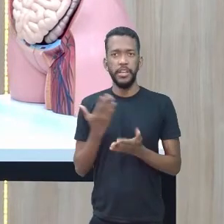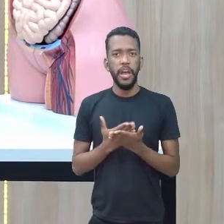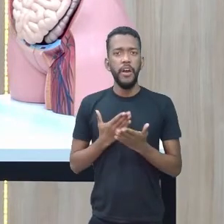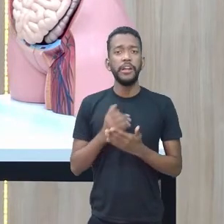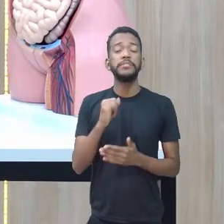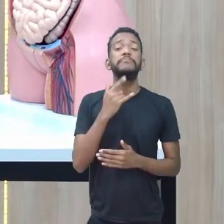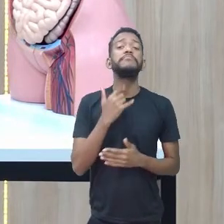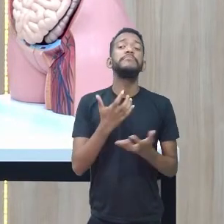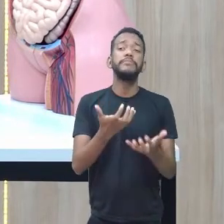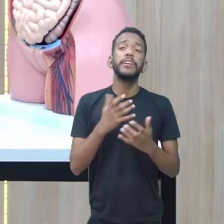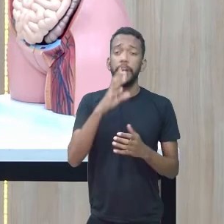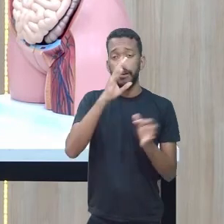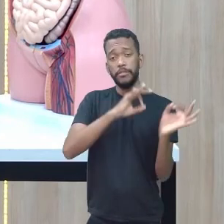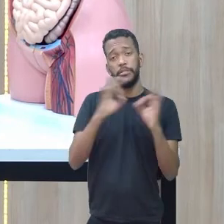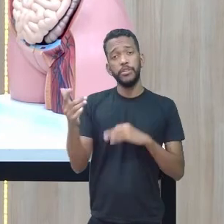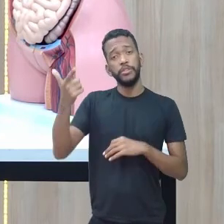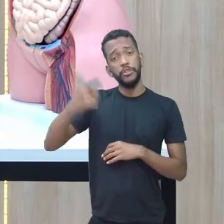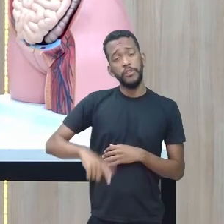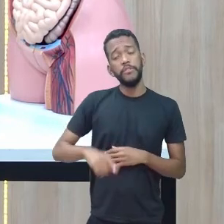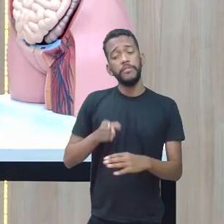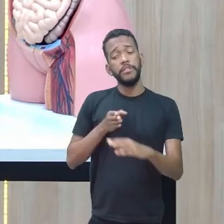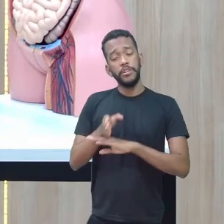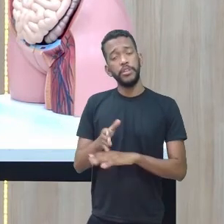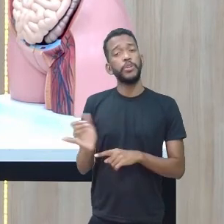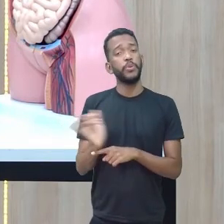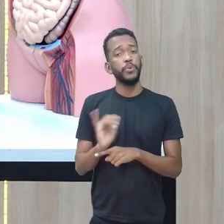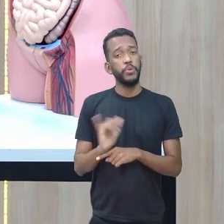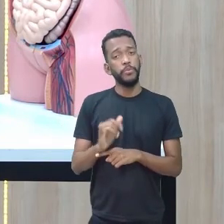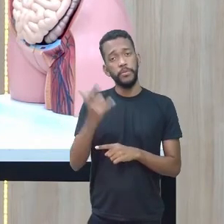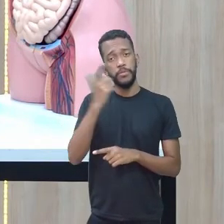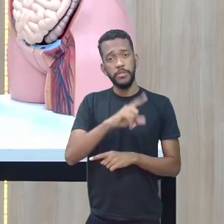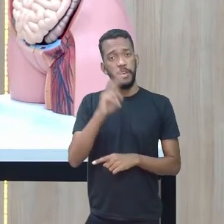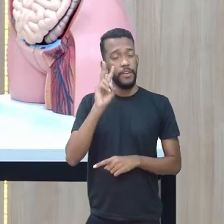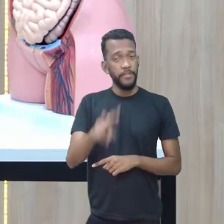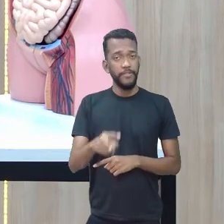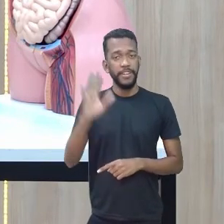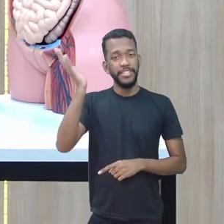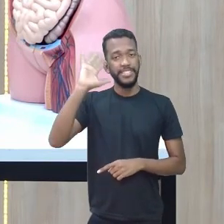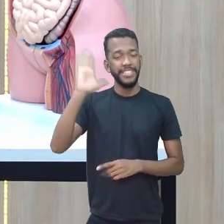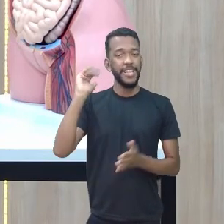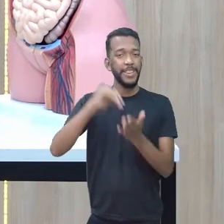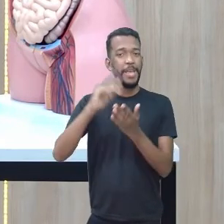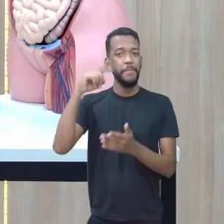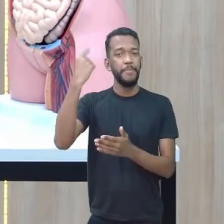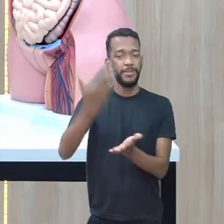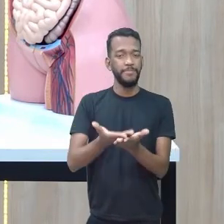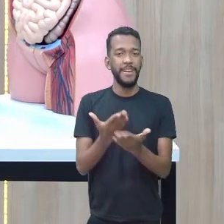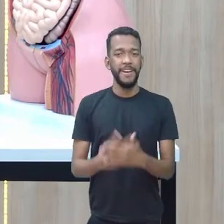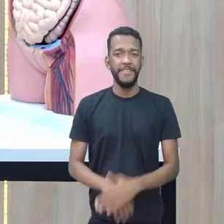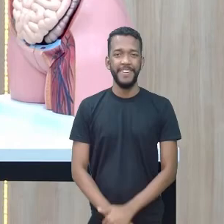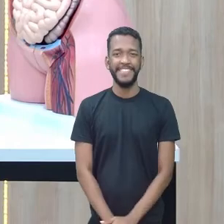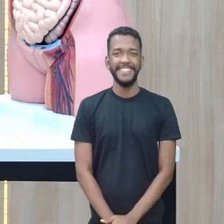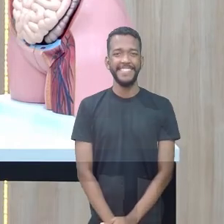quer assistir, sabe, de novo, vai lá no YouTube e vai conseguir ver. Tchau, pessoal. Até a próxima aula.